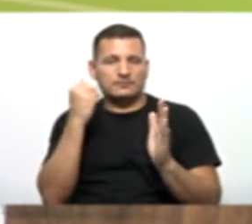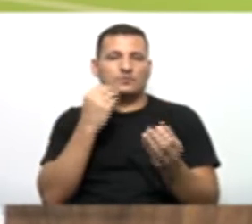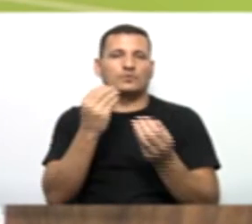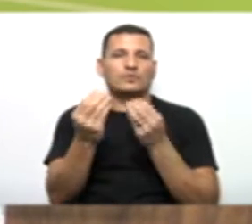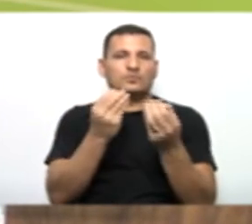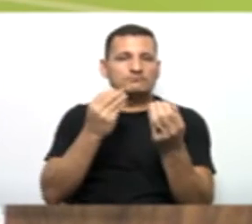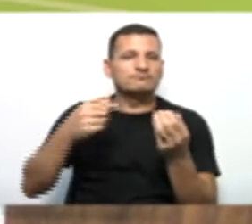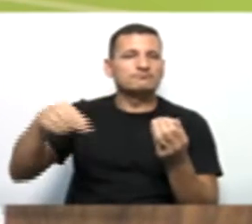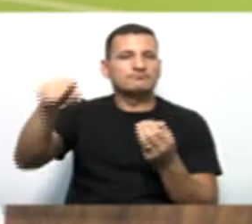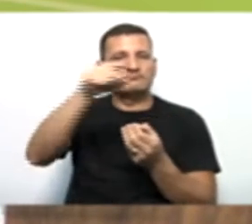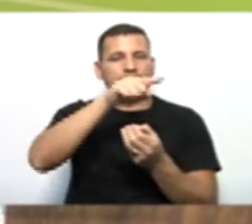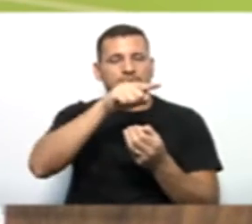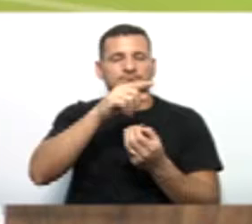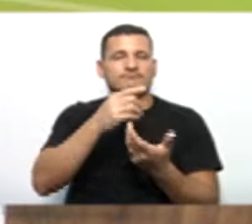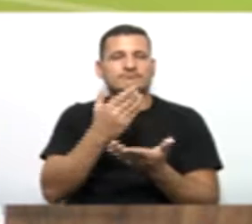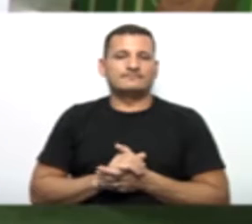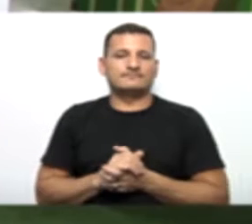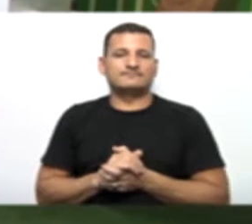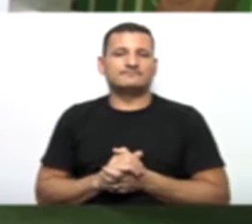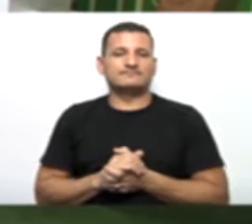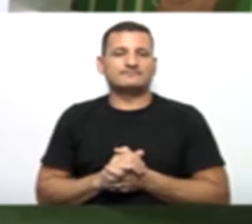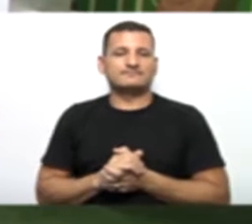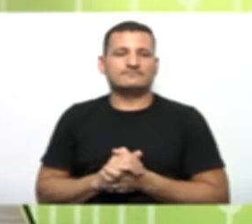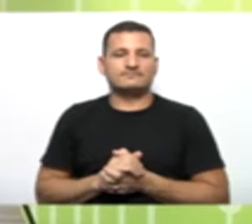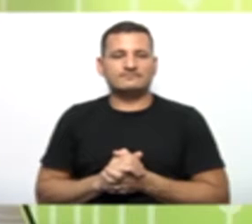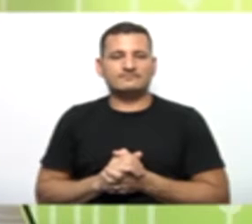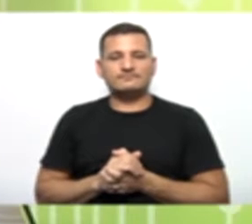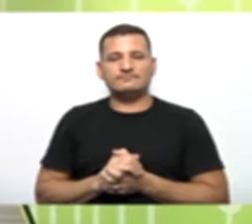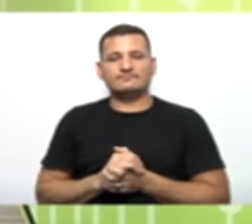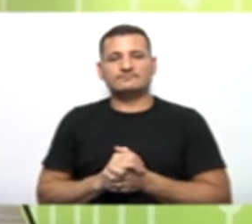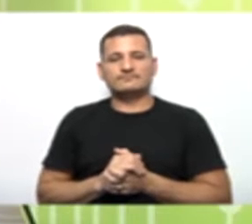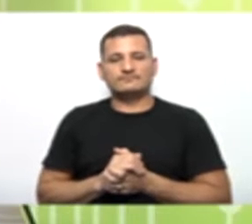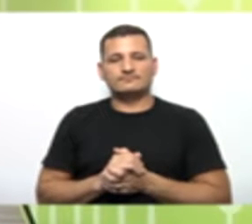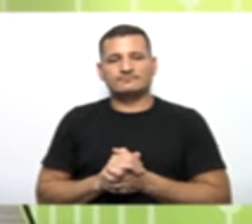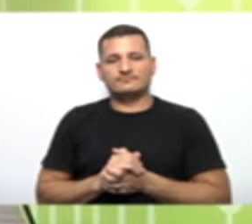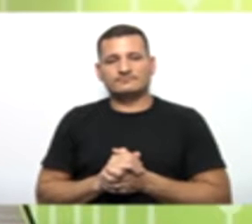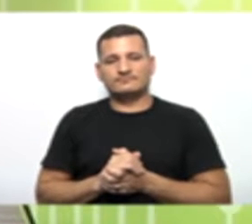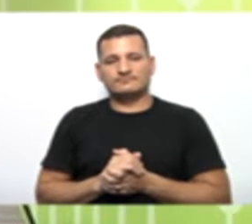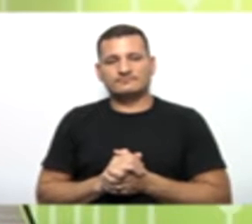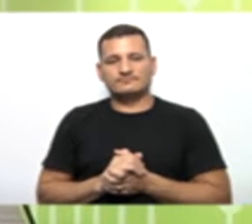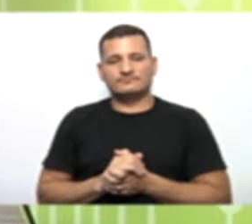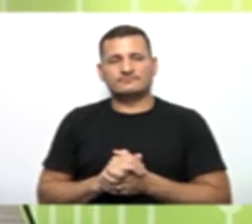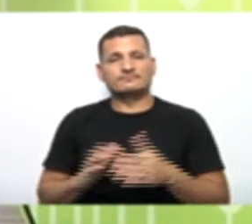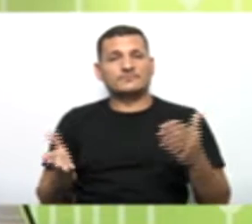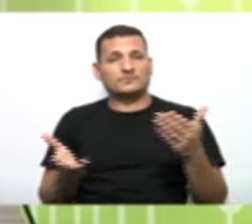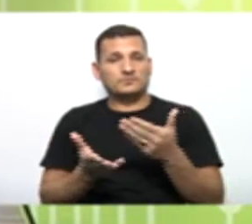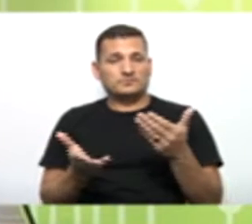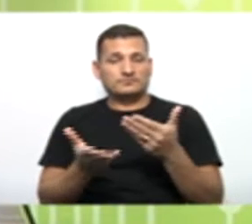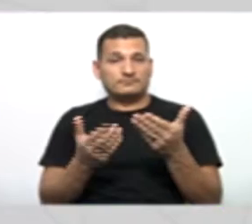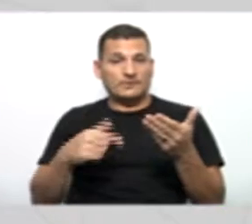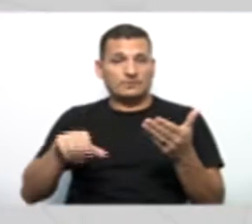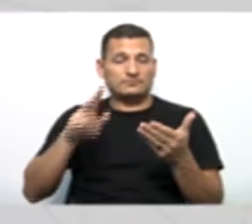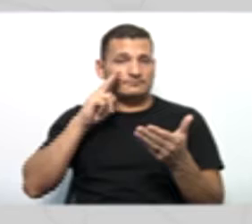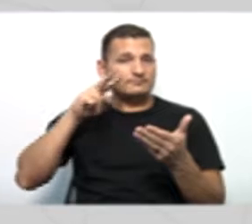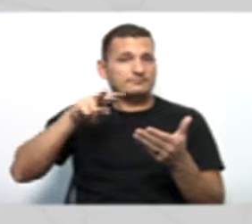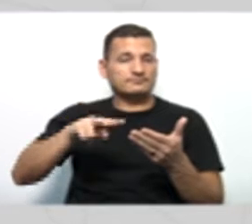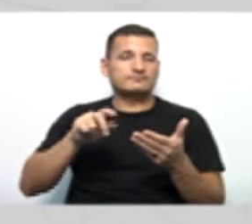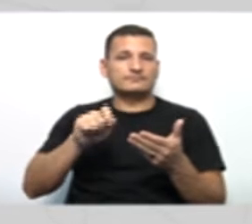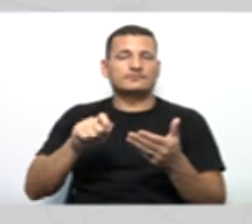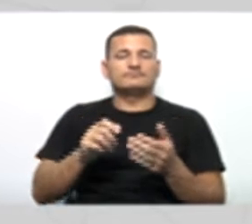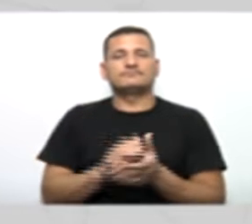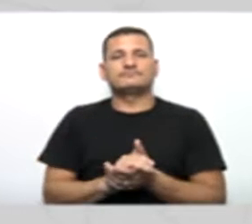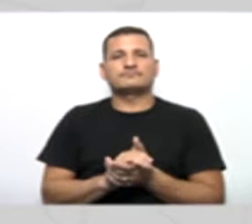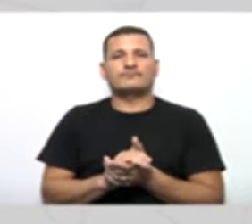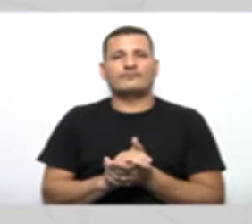é que está acontecendo. Estamos aqui. Hoje nós iremos ver desenvolvimento sustentável, indicadores